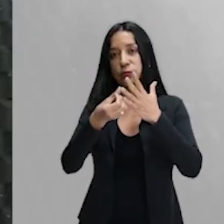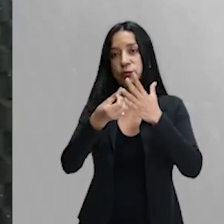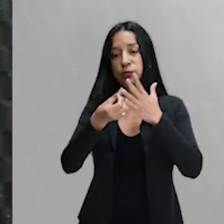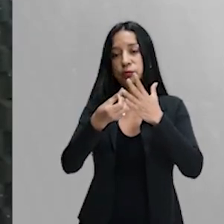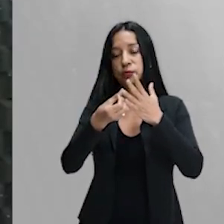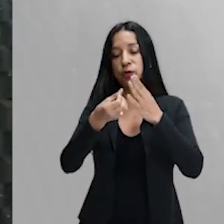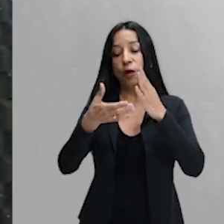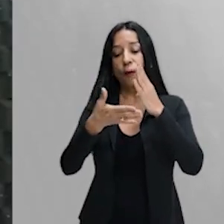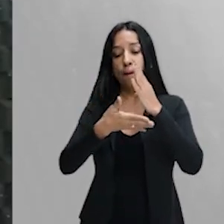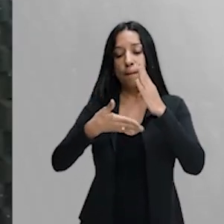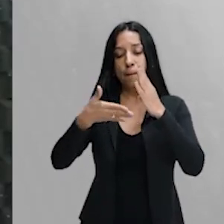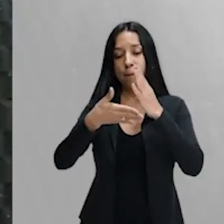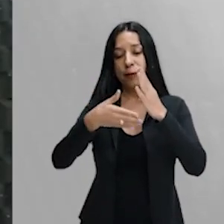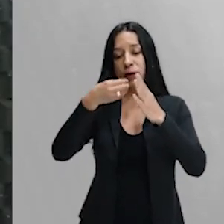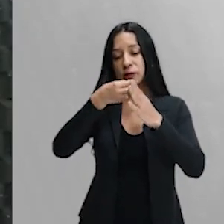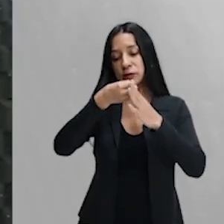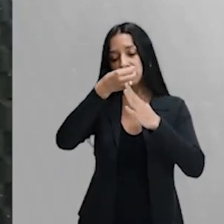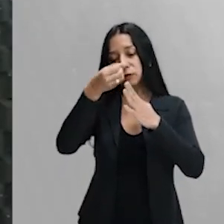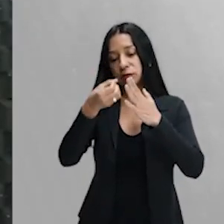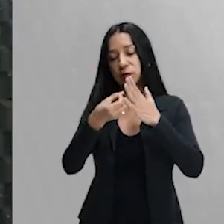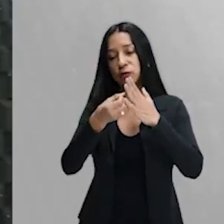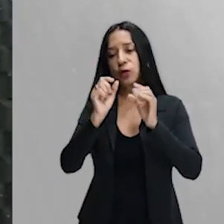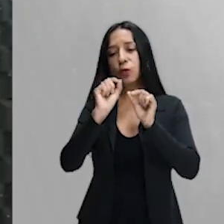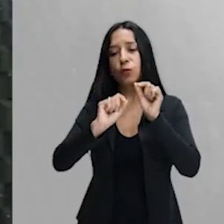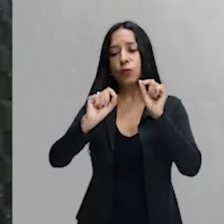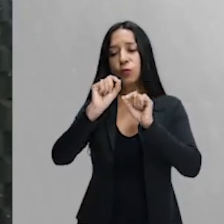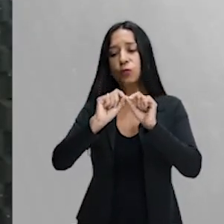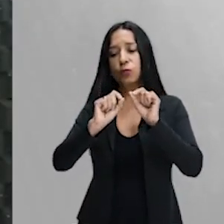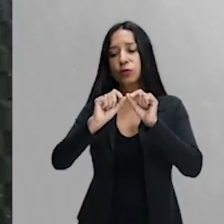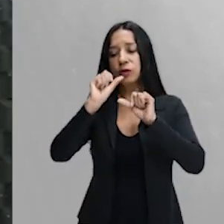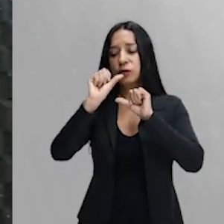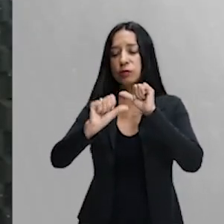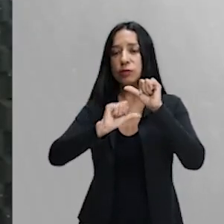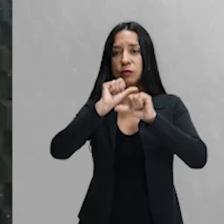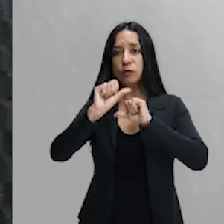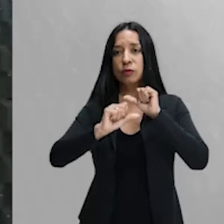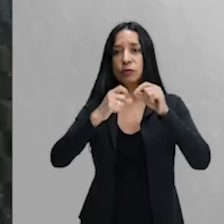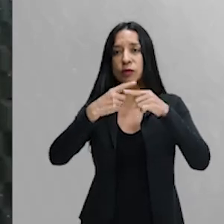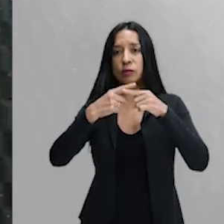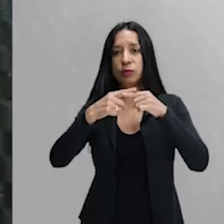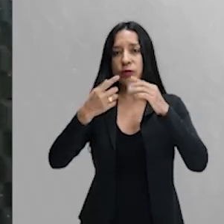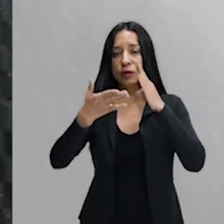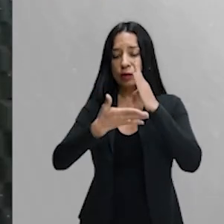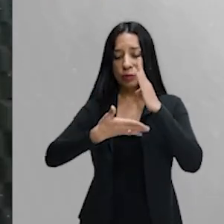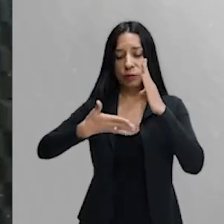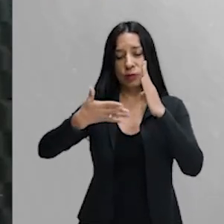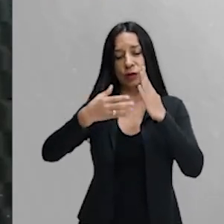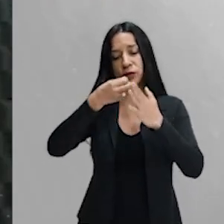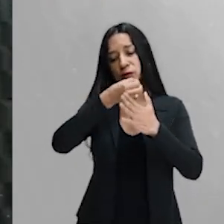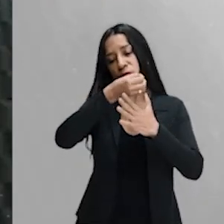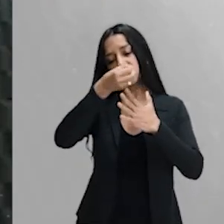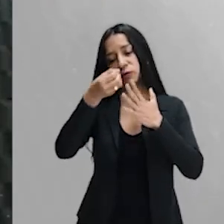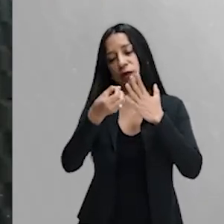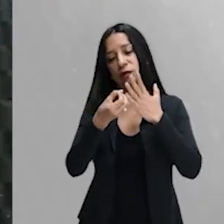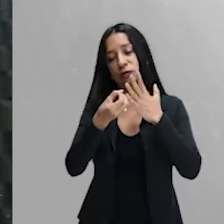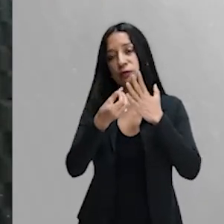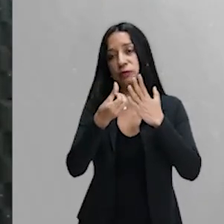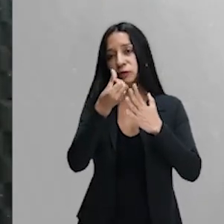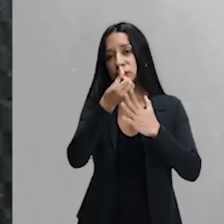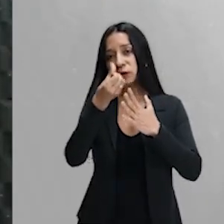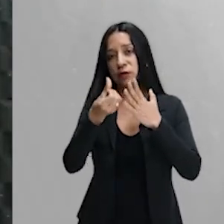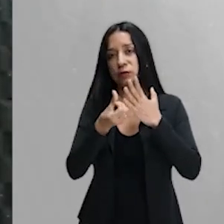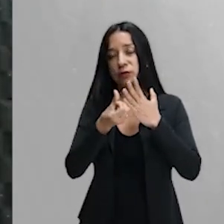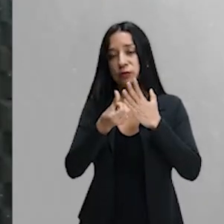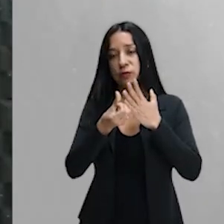base hexagonal, o que vai mudar? Bom, vai mudar porque nossa base é um hexágono. Eu tenho que calcular a